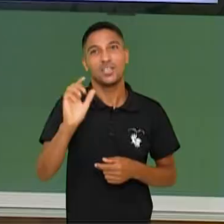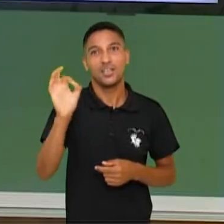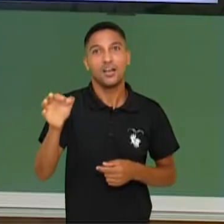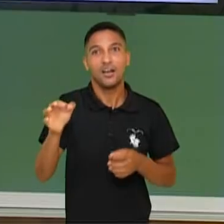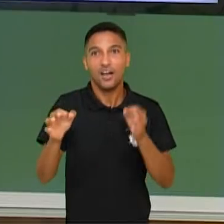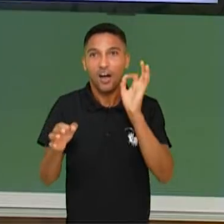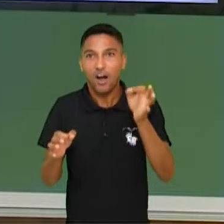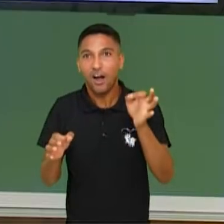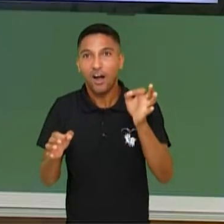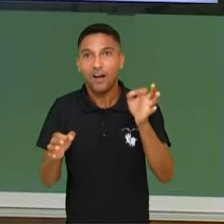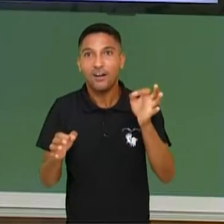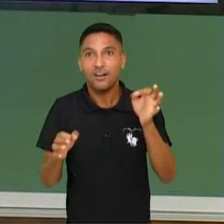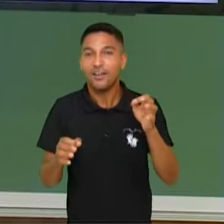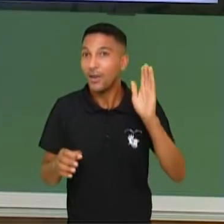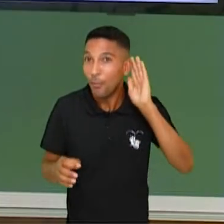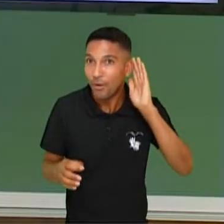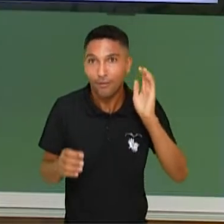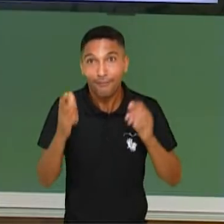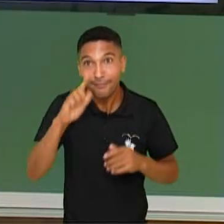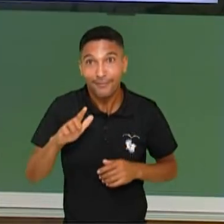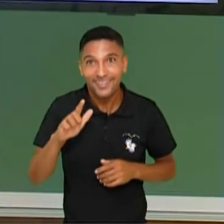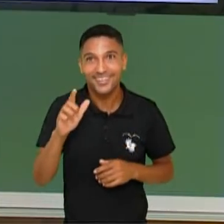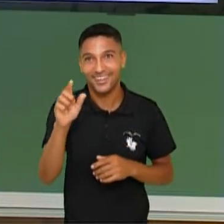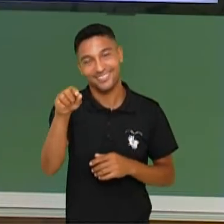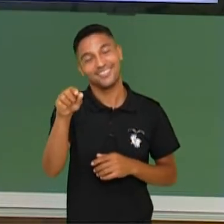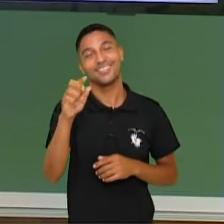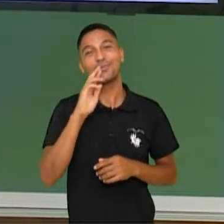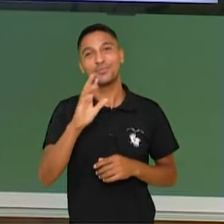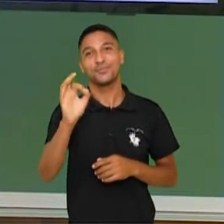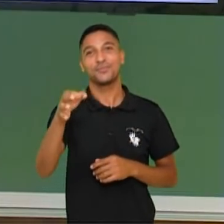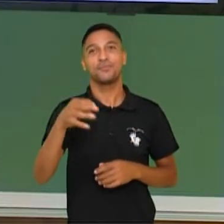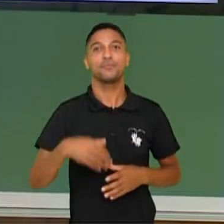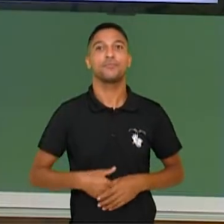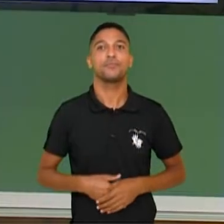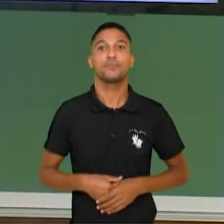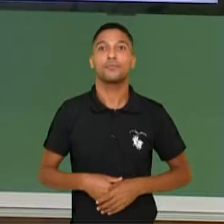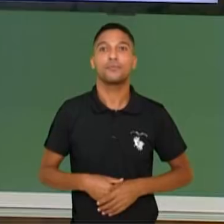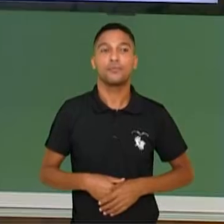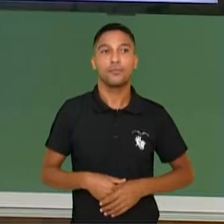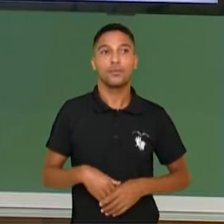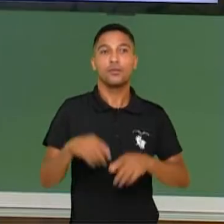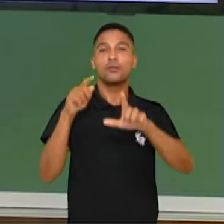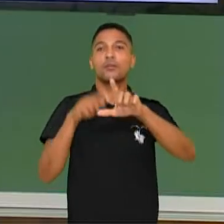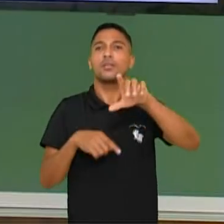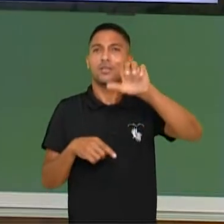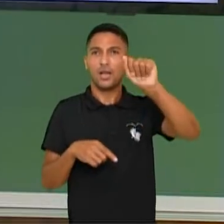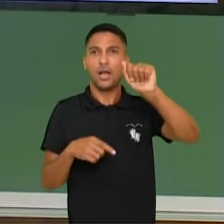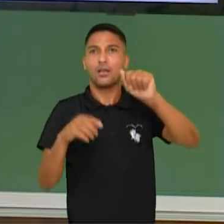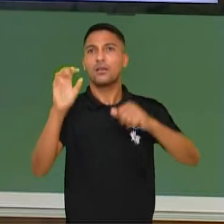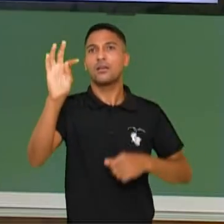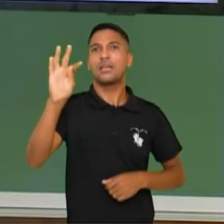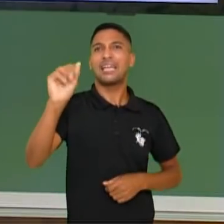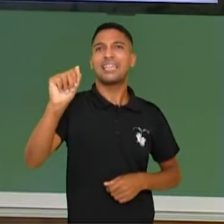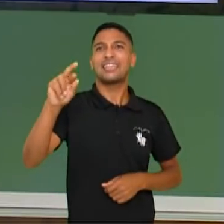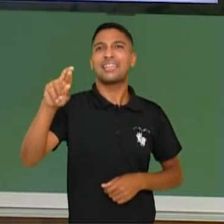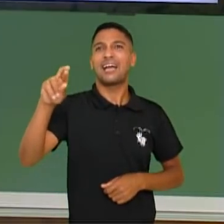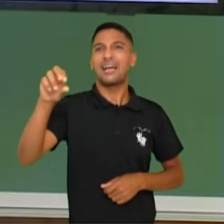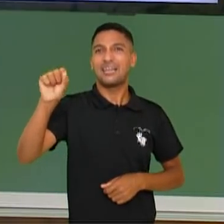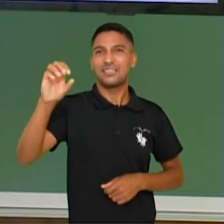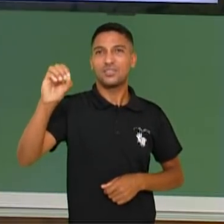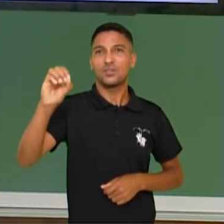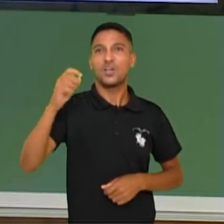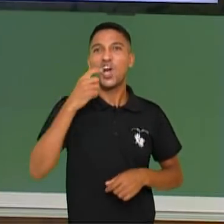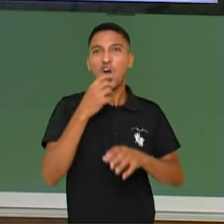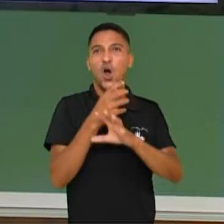aqui. Que legal. Vamos entender por que não são as outras? A letra A, tarso, e a letra C,